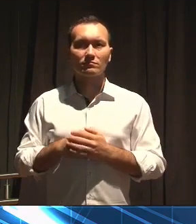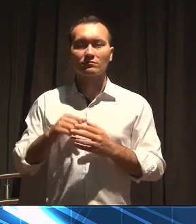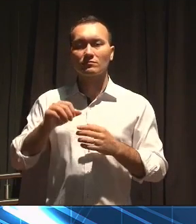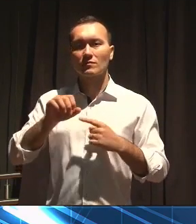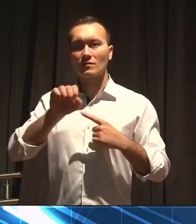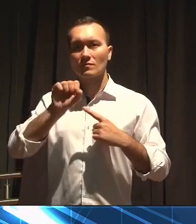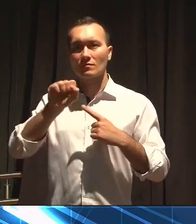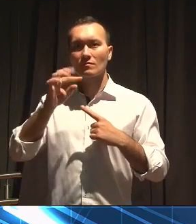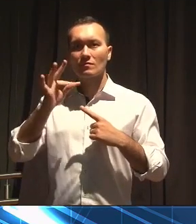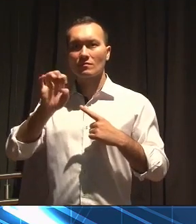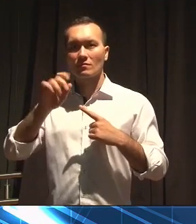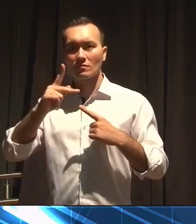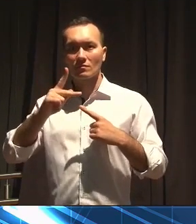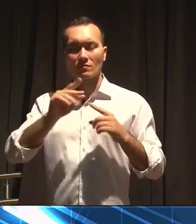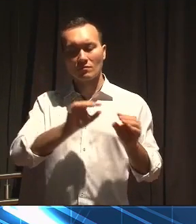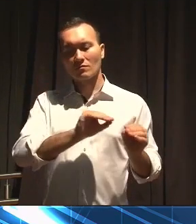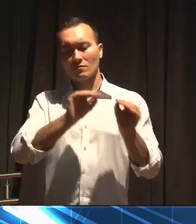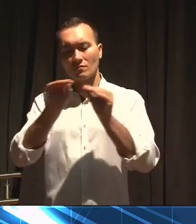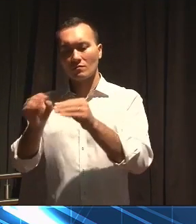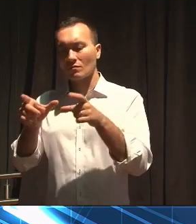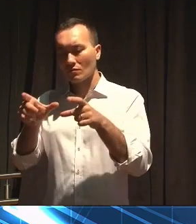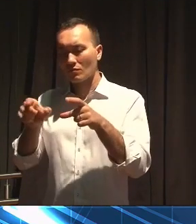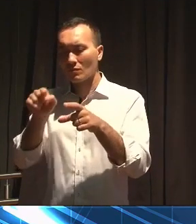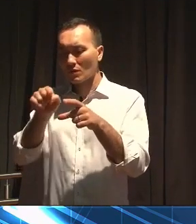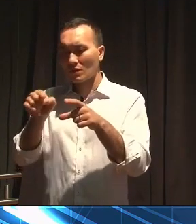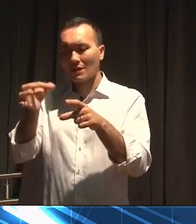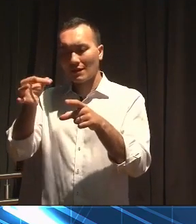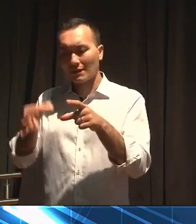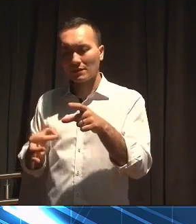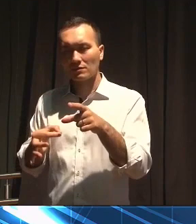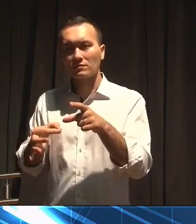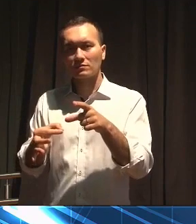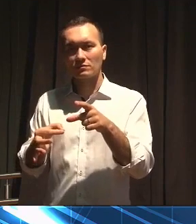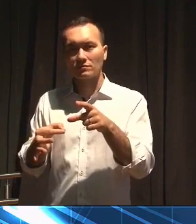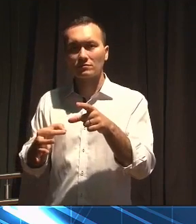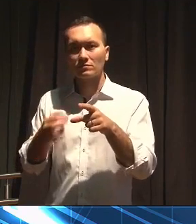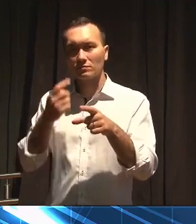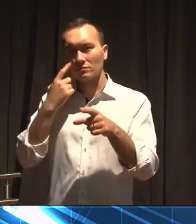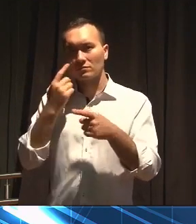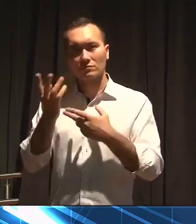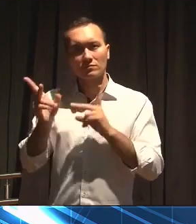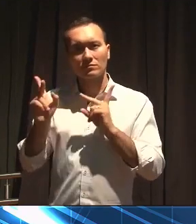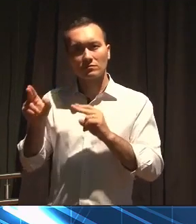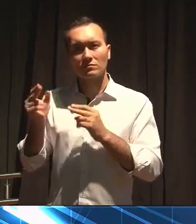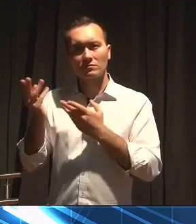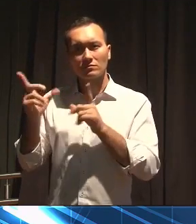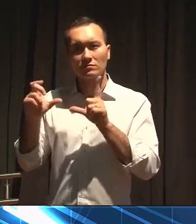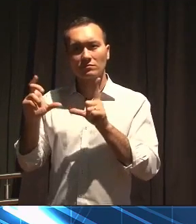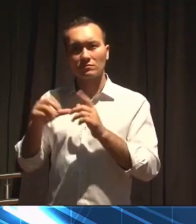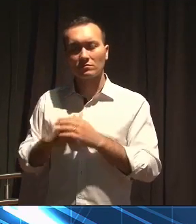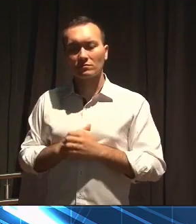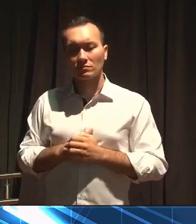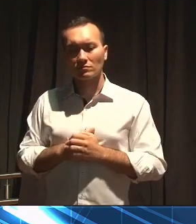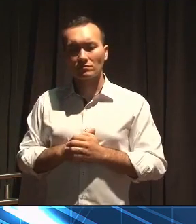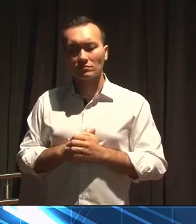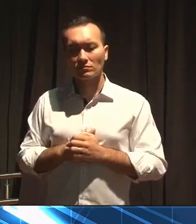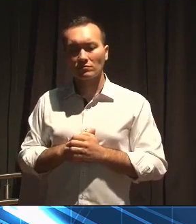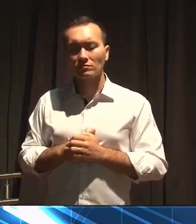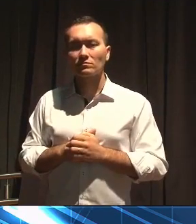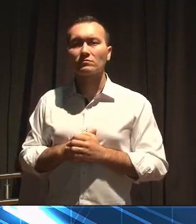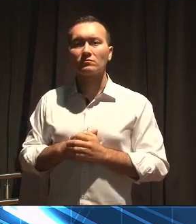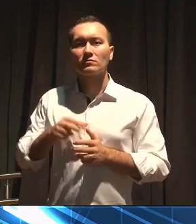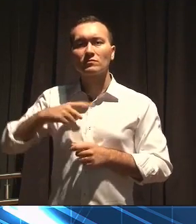adequada e evitar de fazer esse Data Transfer. Então, olhando tudo isso, todas essas mexidas, e fazendo uma estratificação e